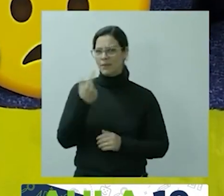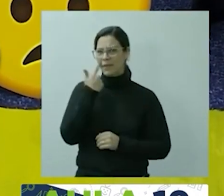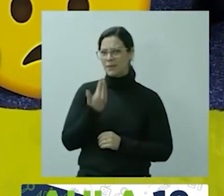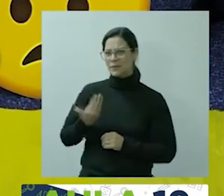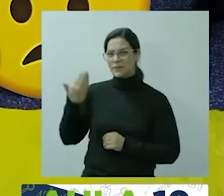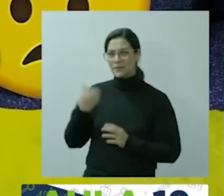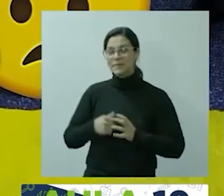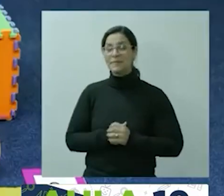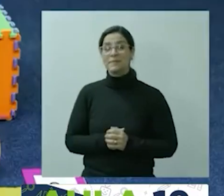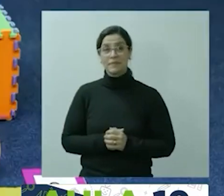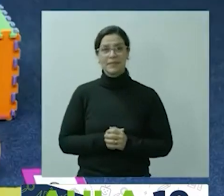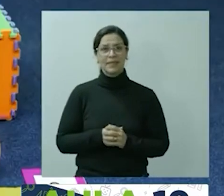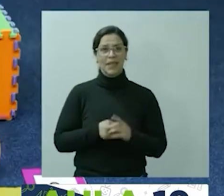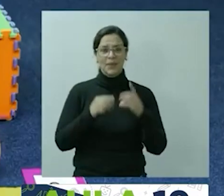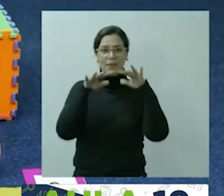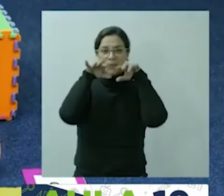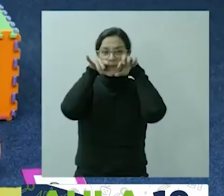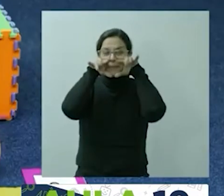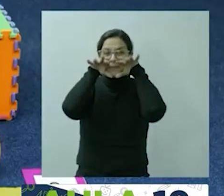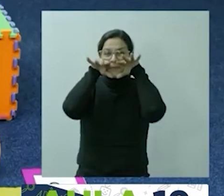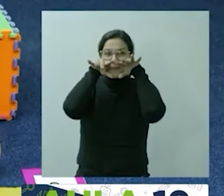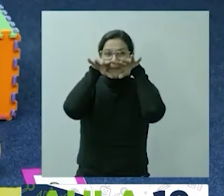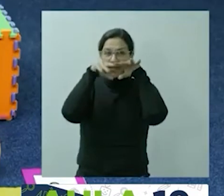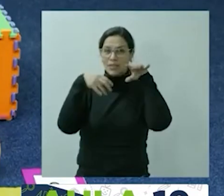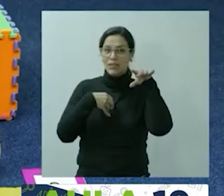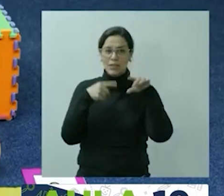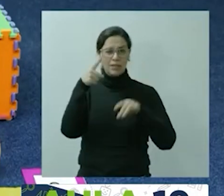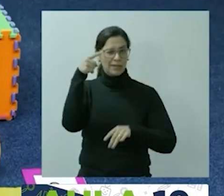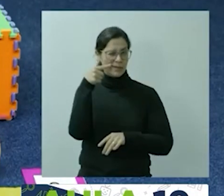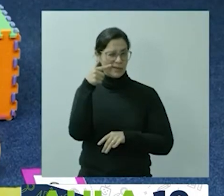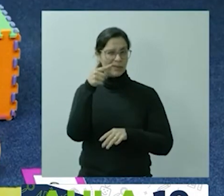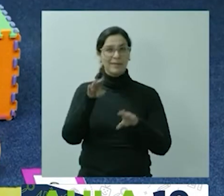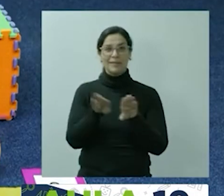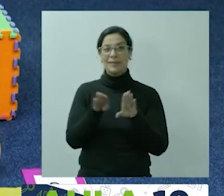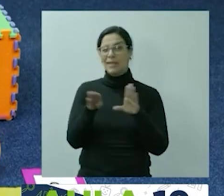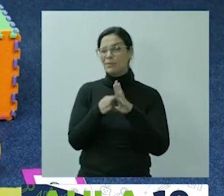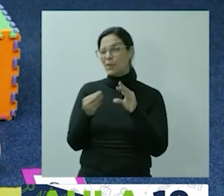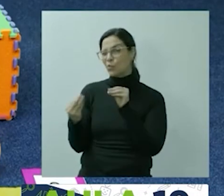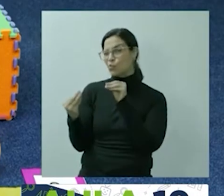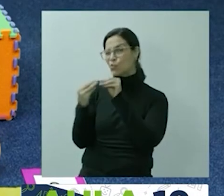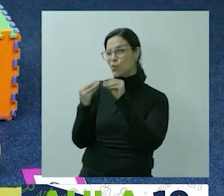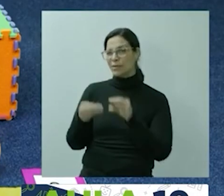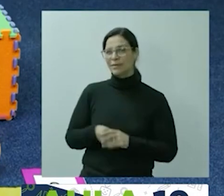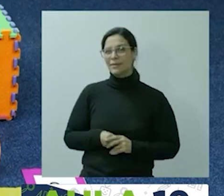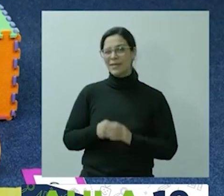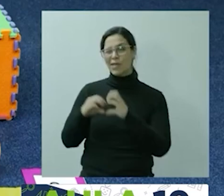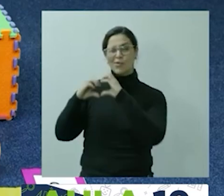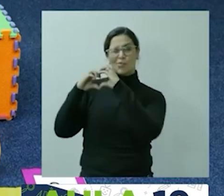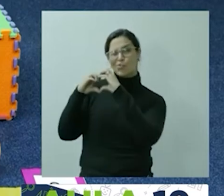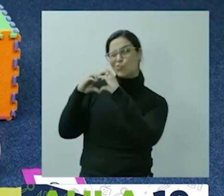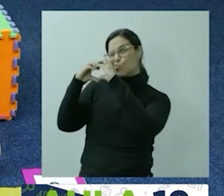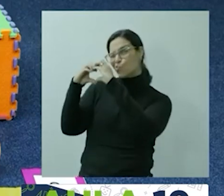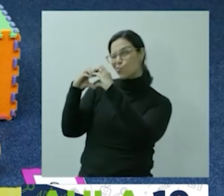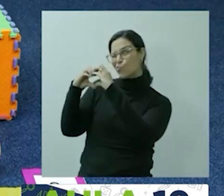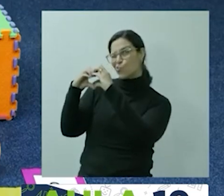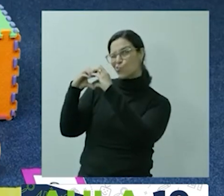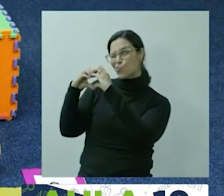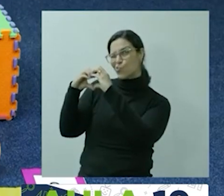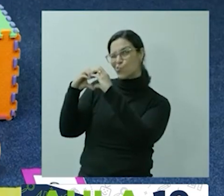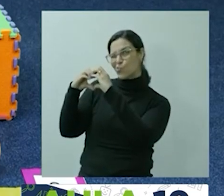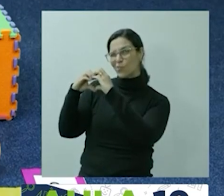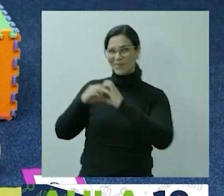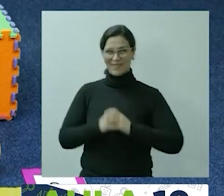lá. Ela está com o olhinho piscando e jogando um beijo. Quem quiser pode fazer até um coração, ó.